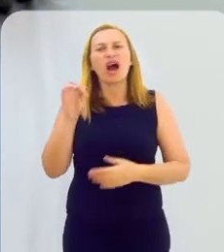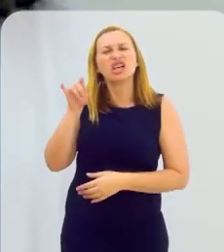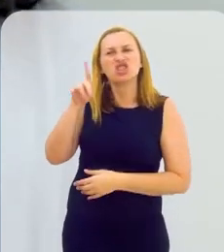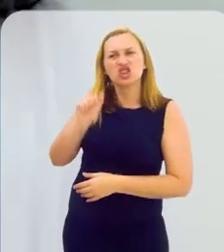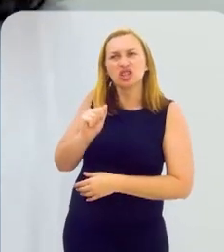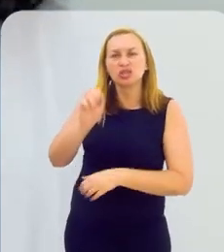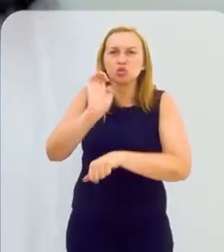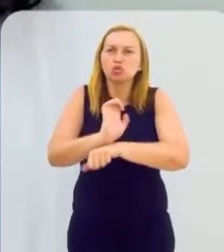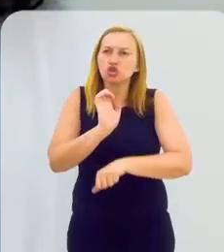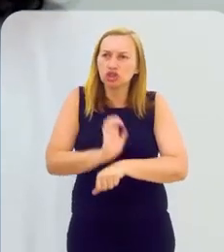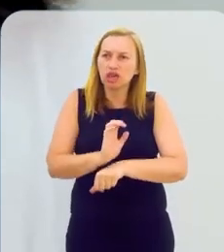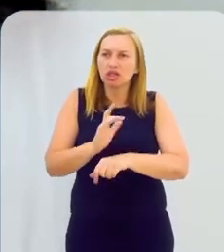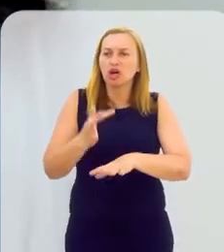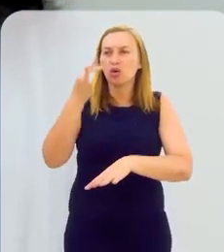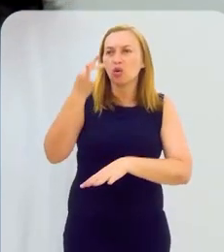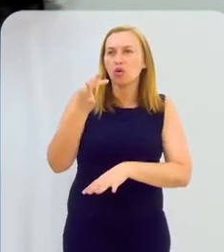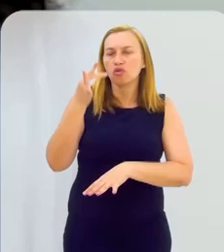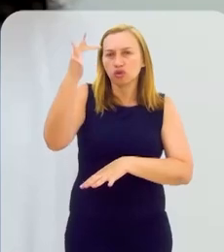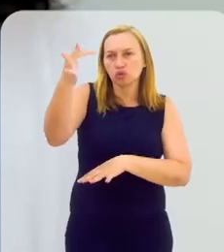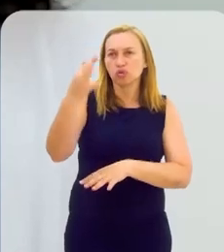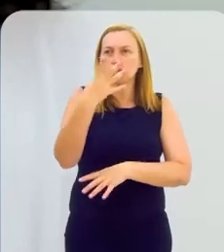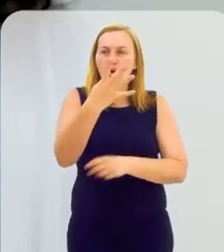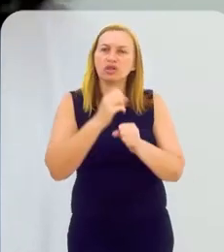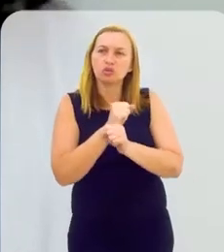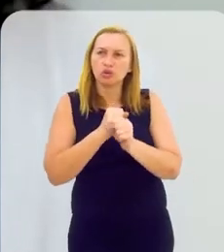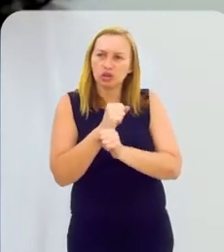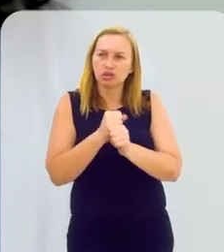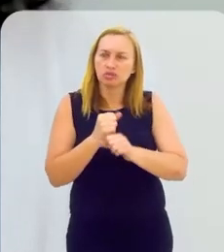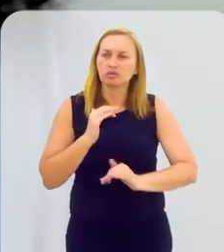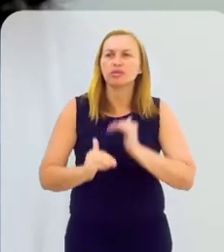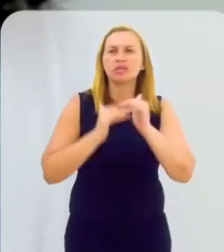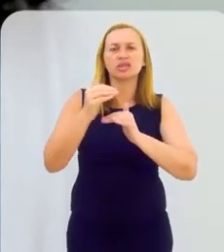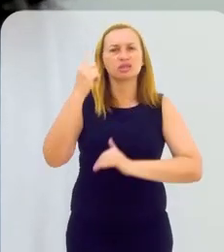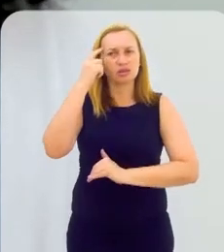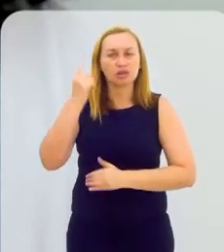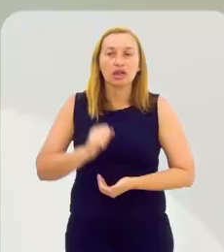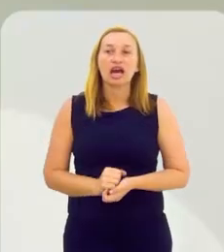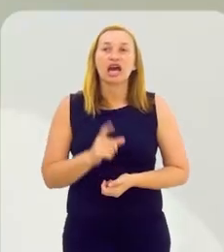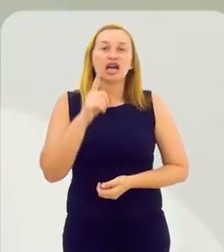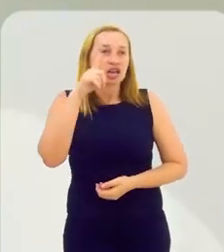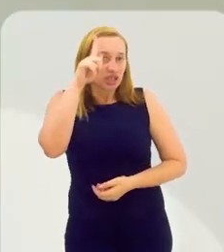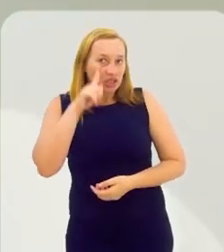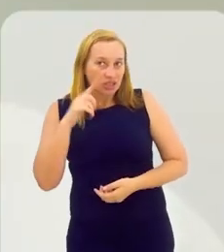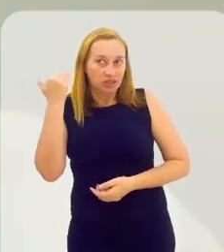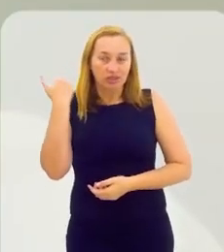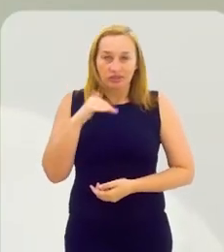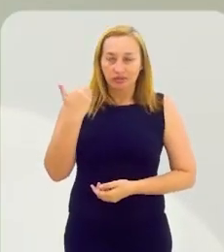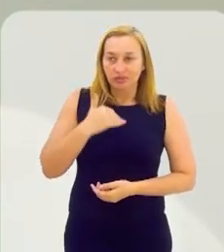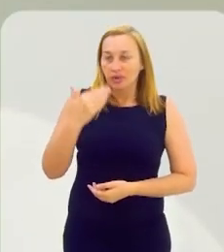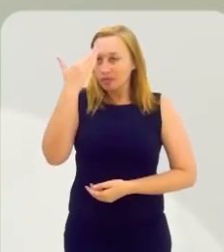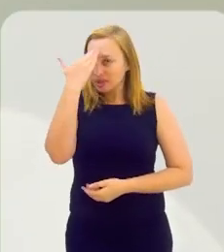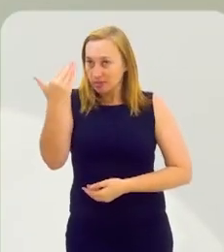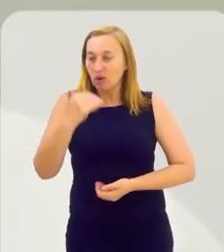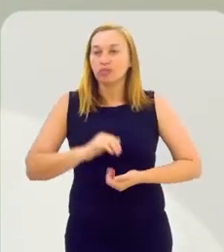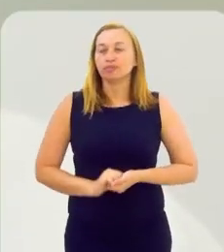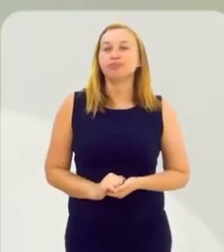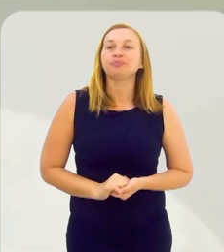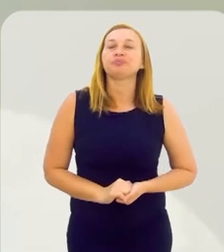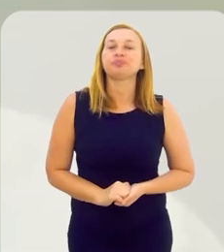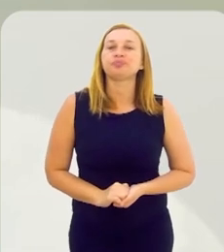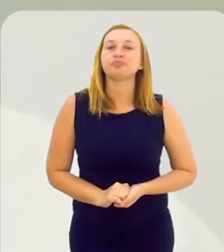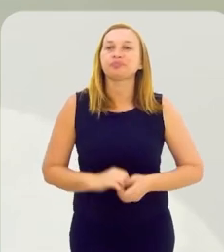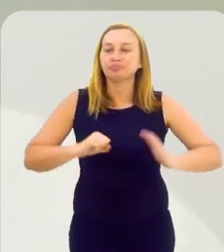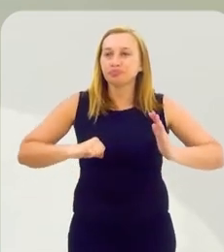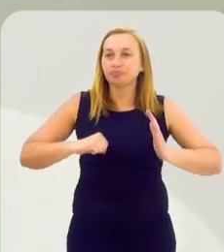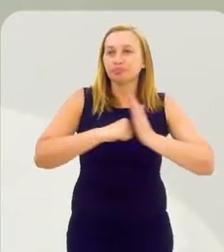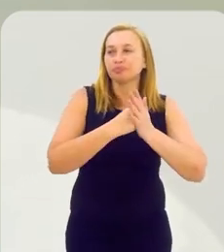agenda do Estado para os próximos 4 anos, pensando nesse desenvolvimento? Bom, Geisa, é fundamental você trazer esse ponto da empregabilidade, que talvez esse seja o